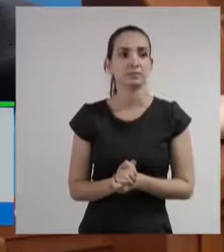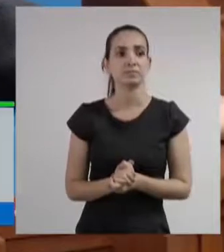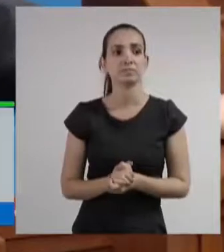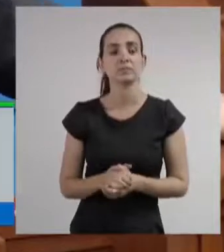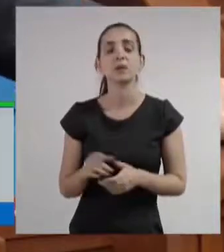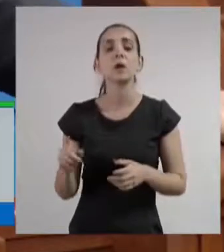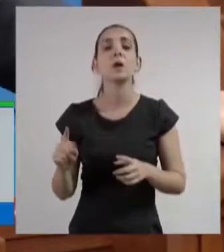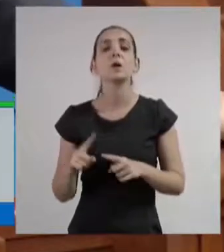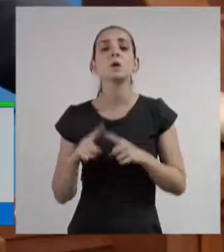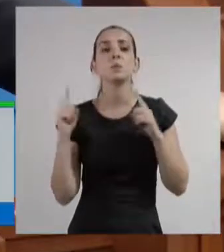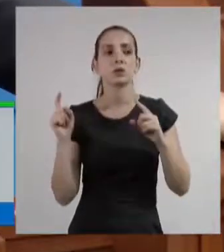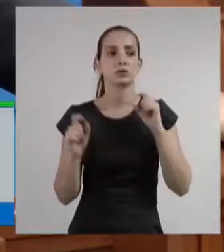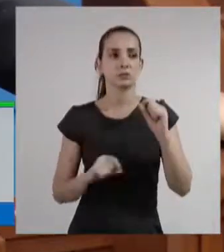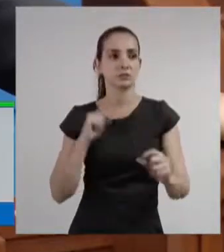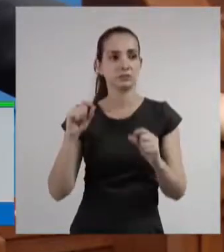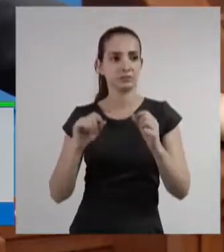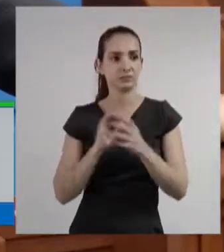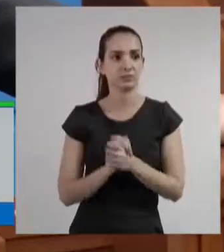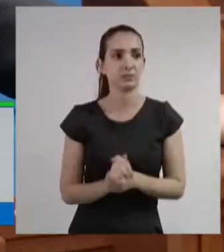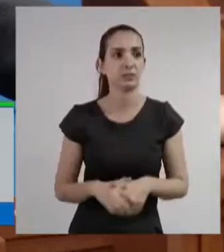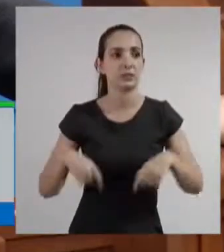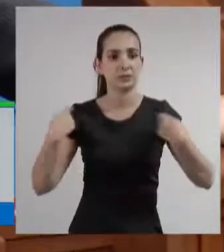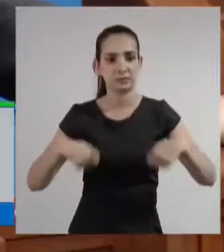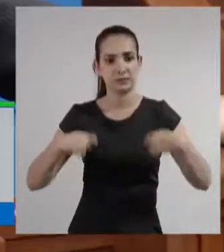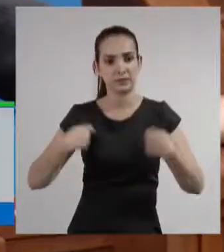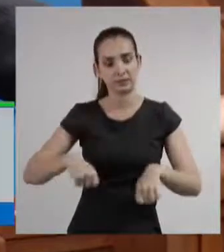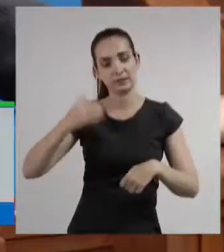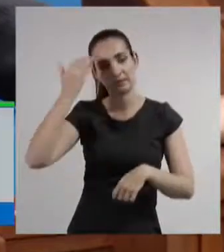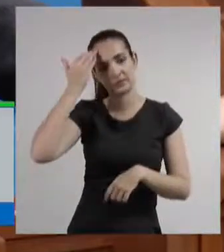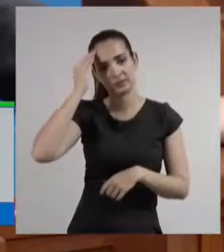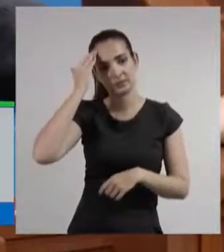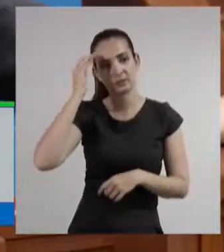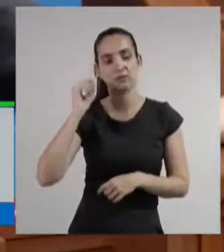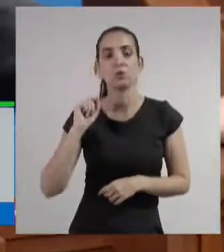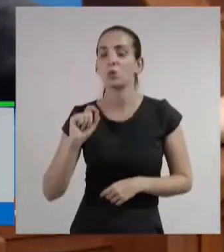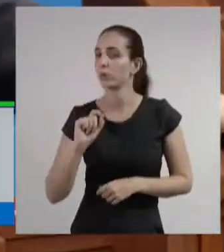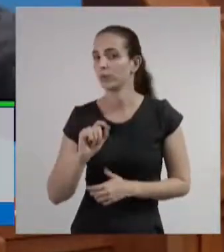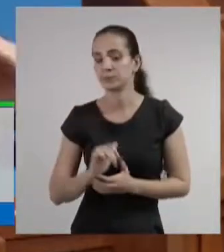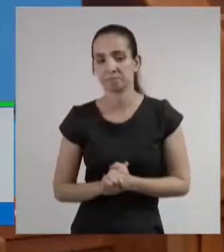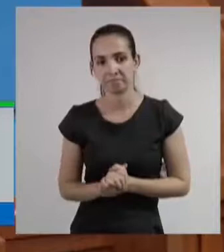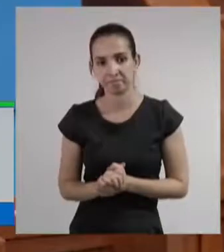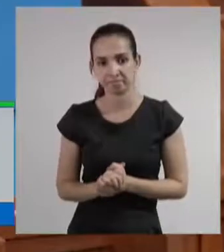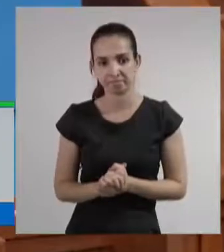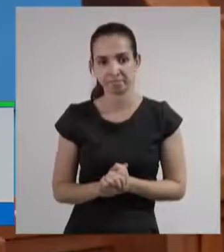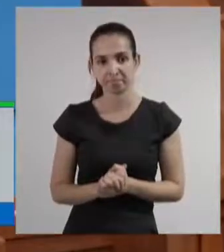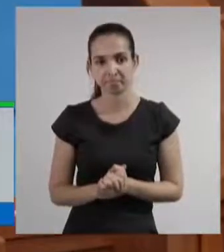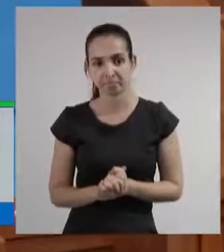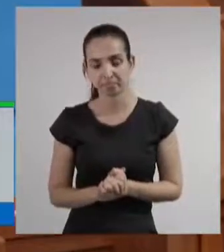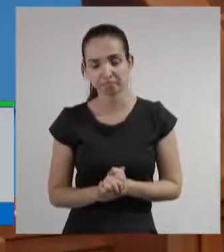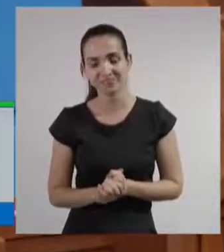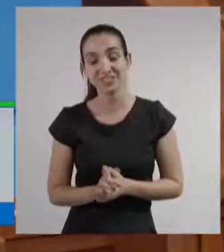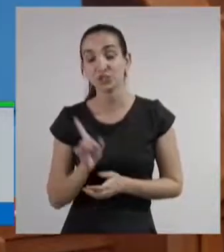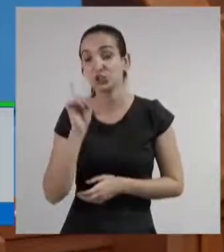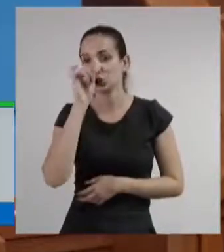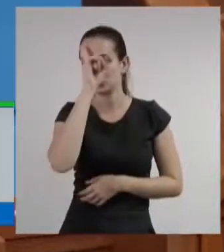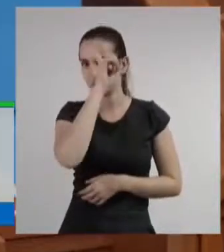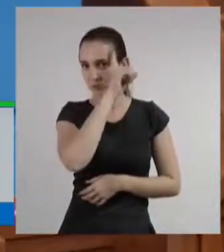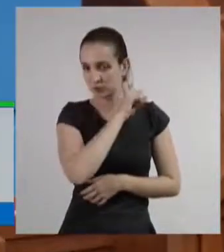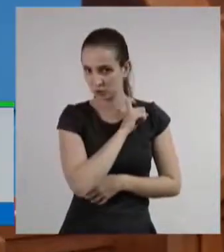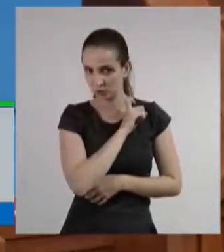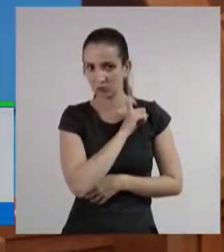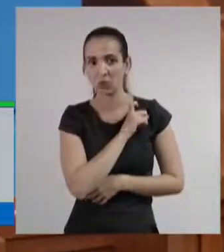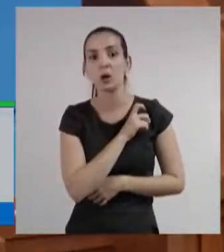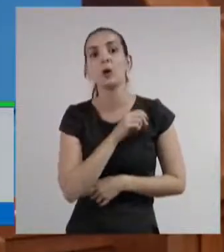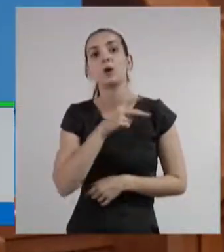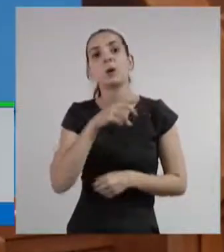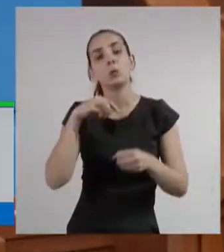Vossa Excelência tem que entender que dificilmente o município contribui,